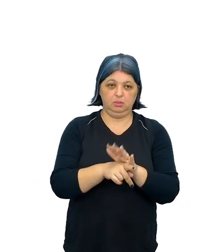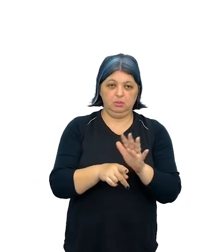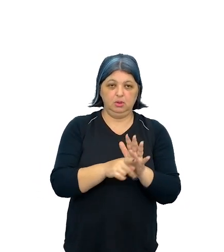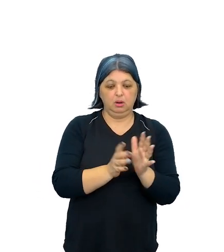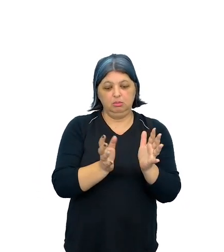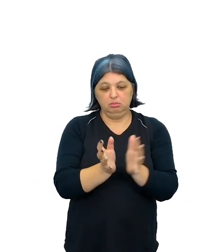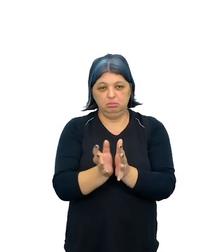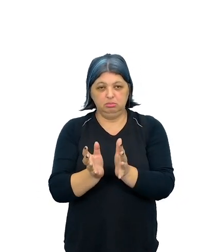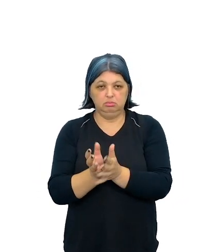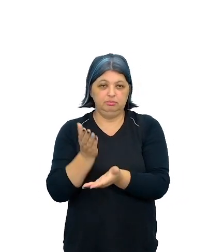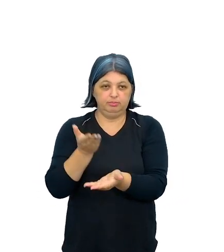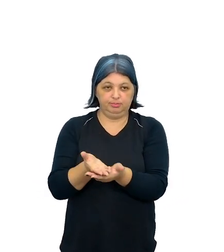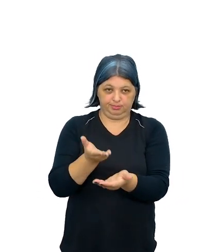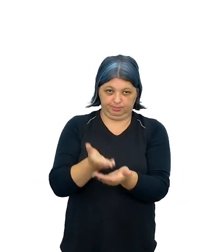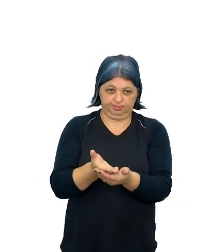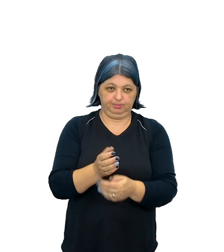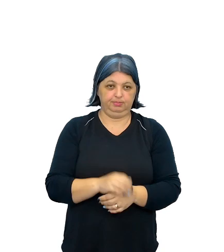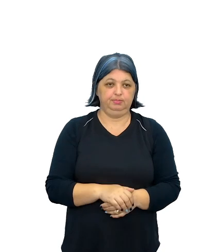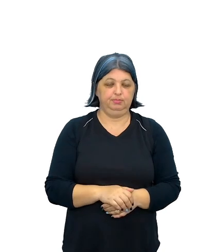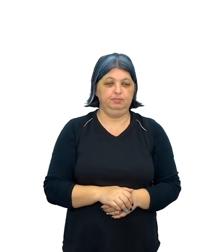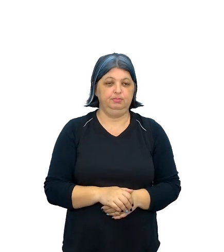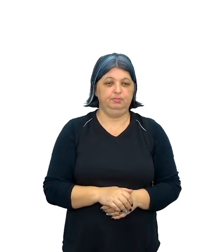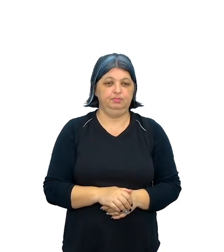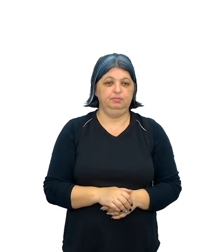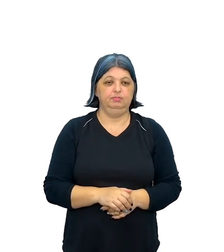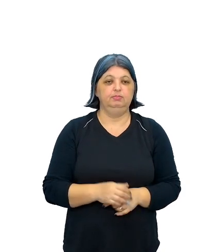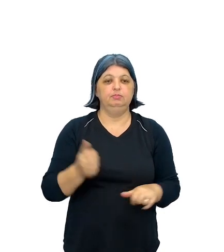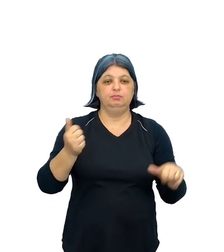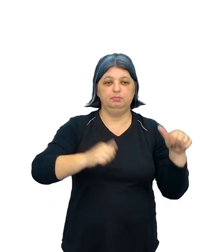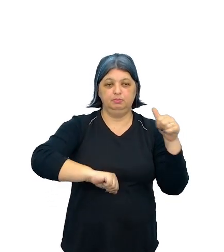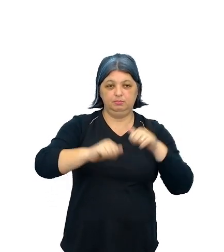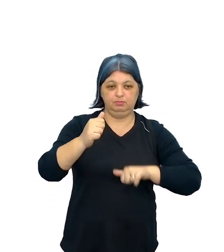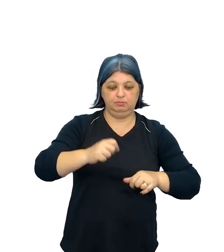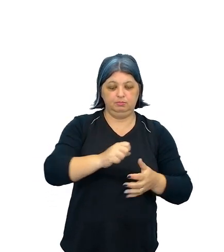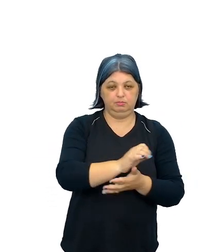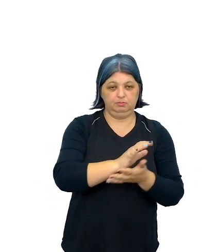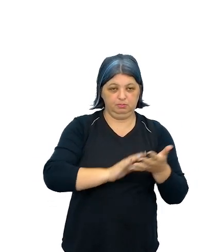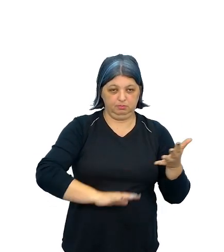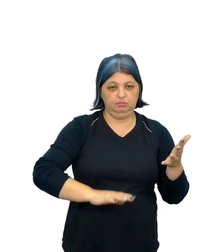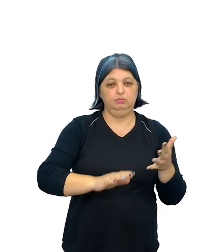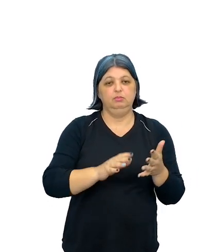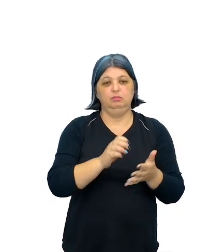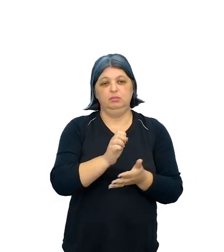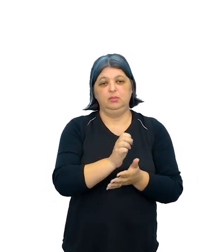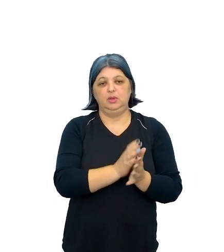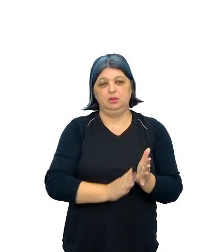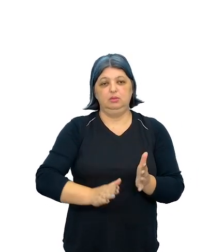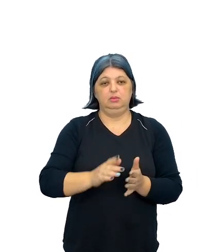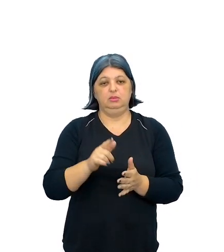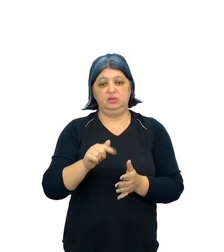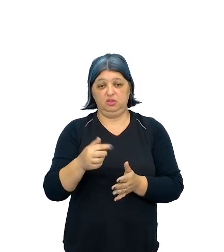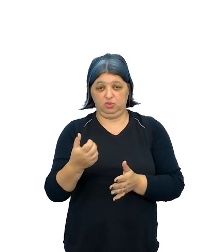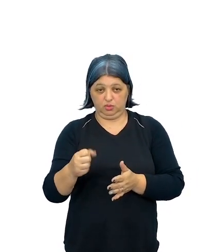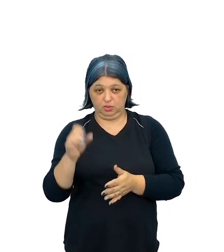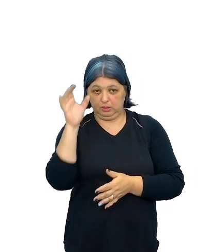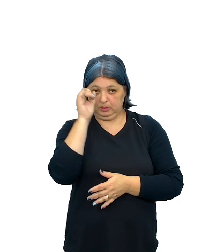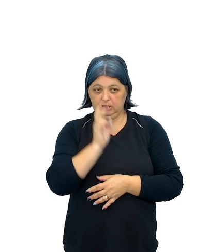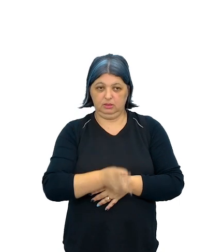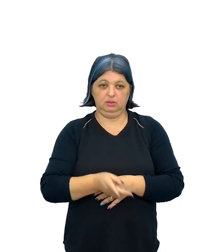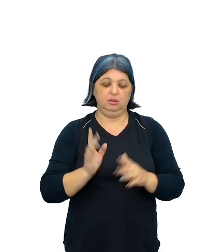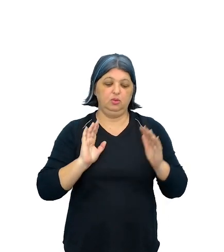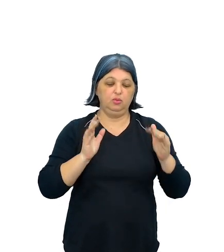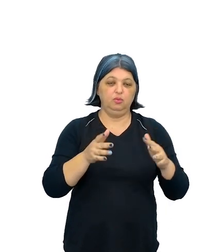de aulas, tá bom? Examinar atividades da sequência de atividades 7 e 8 do Aprender Sempre, com foco